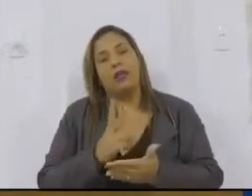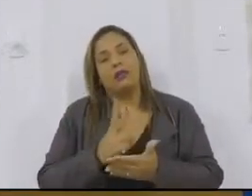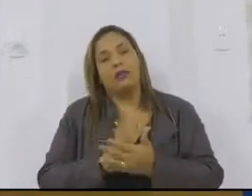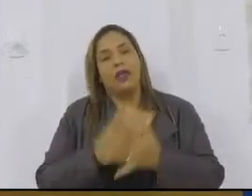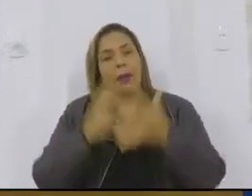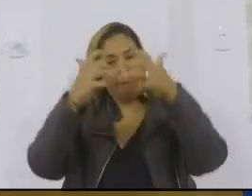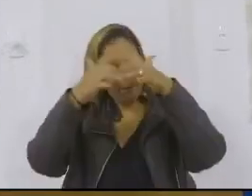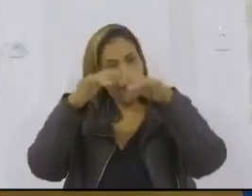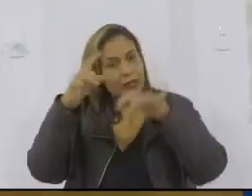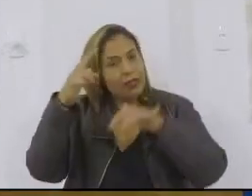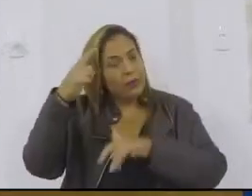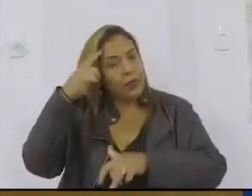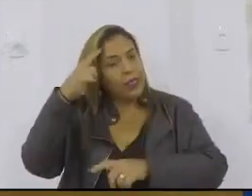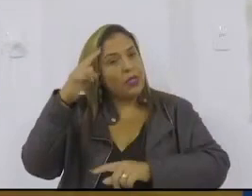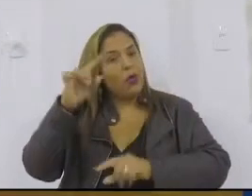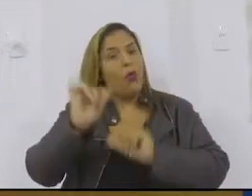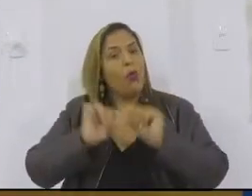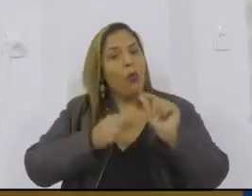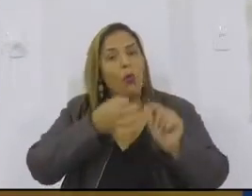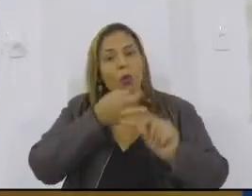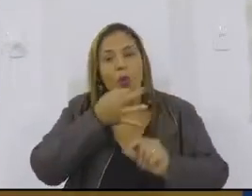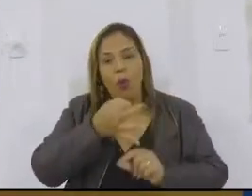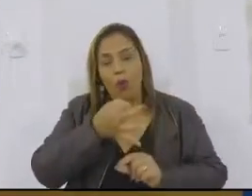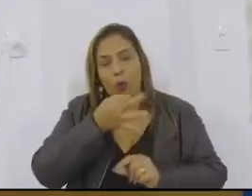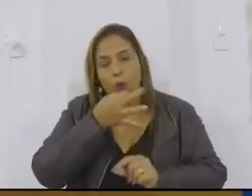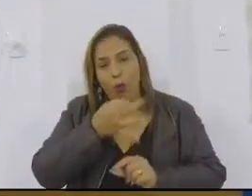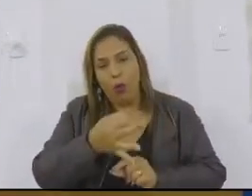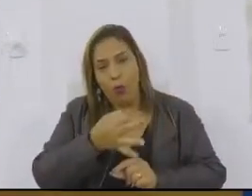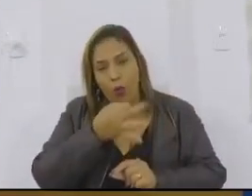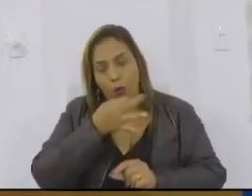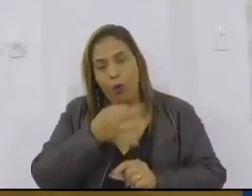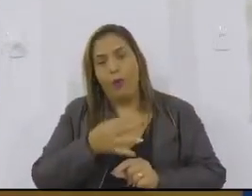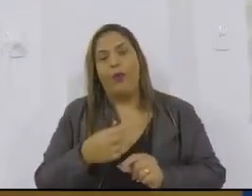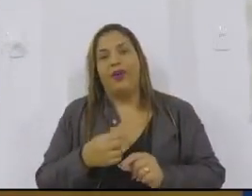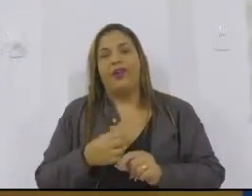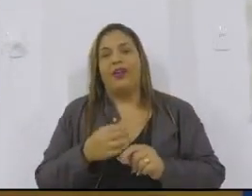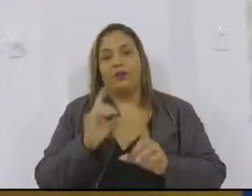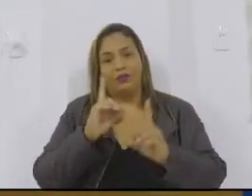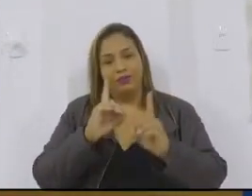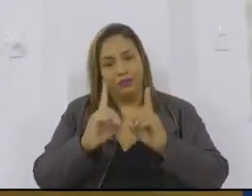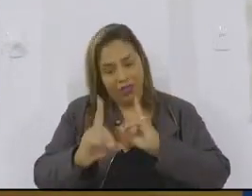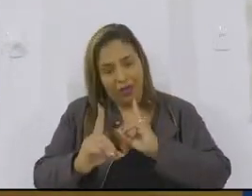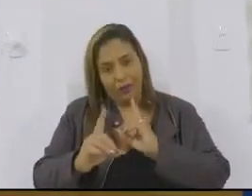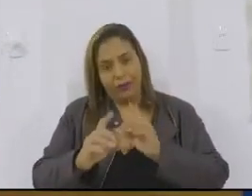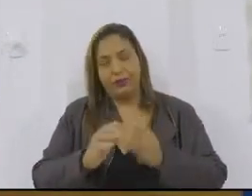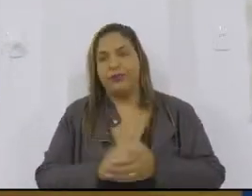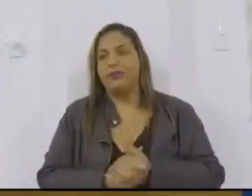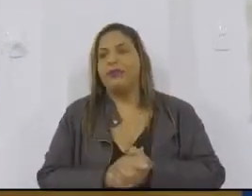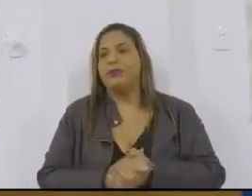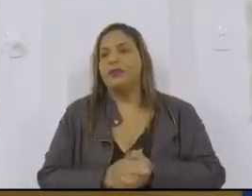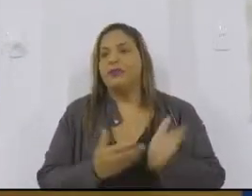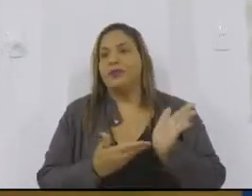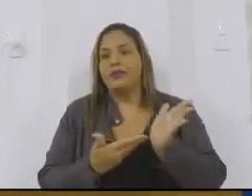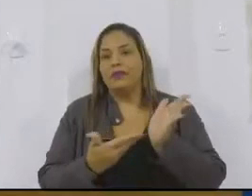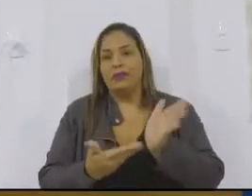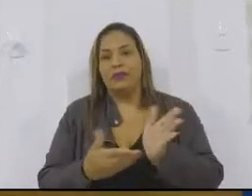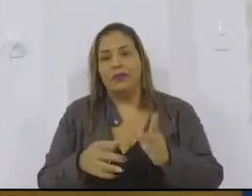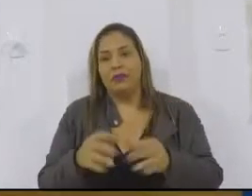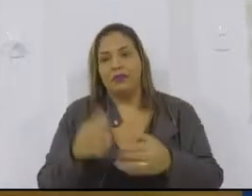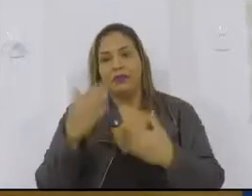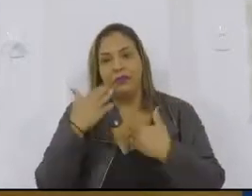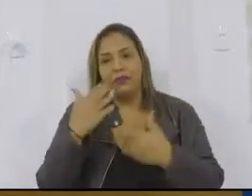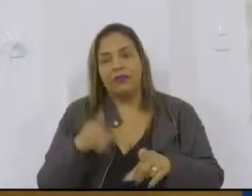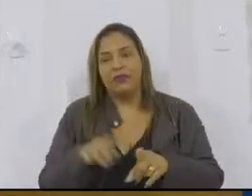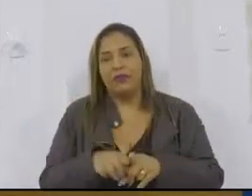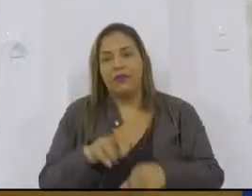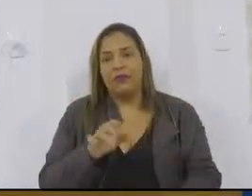isso através do diálogo. Isso é muito importante. Quero também agradecer hoje a vinda do Elielson Teixeira,